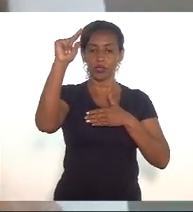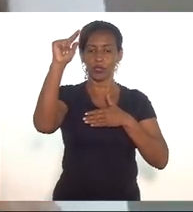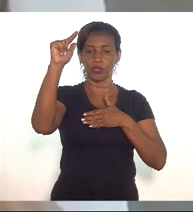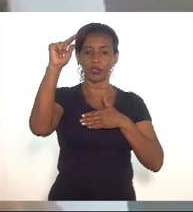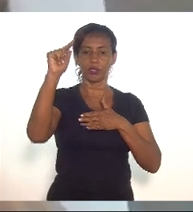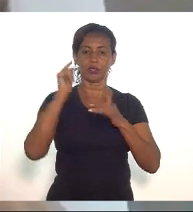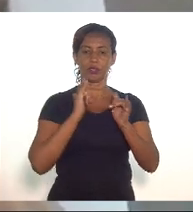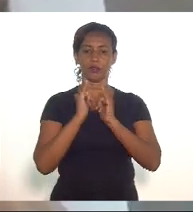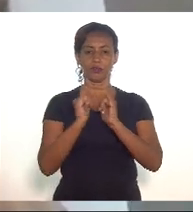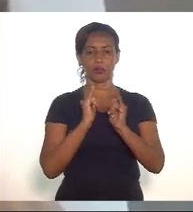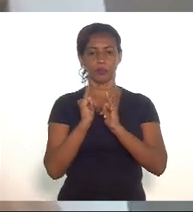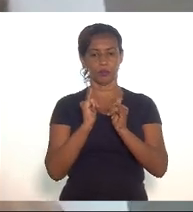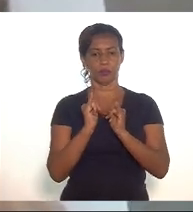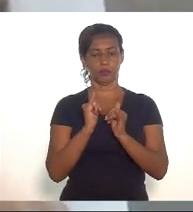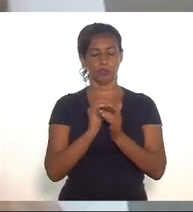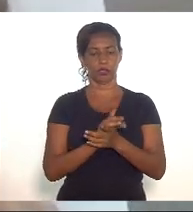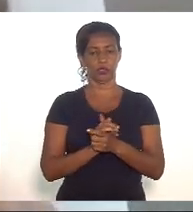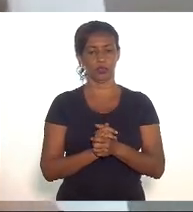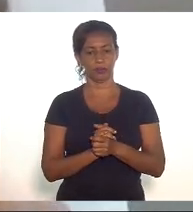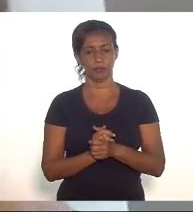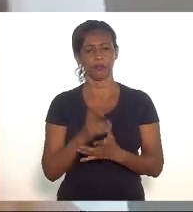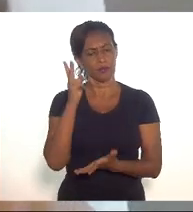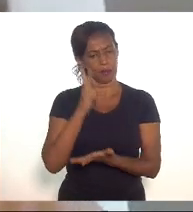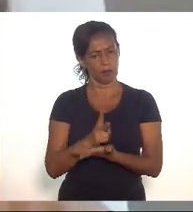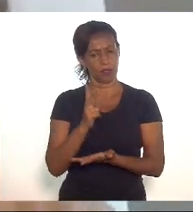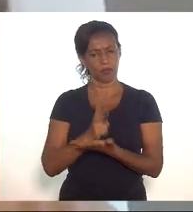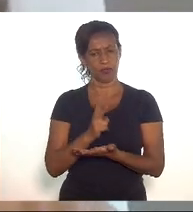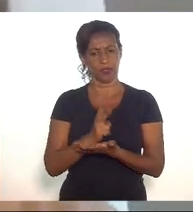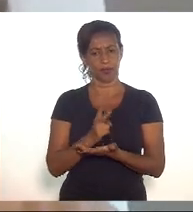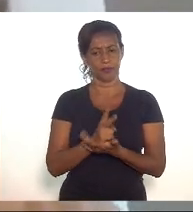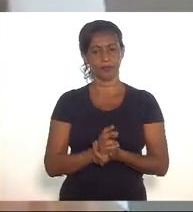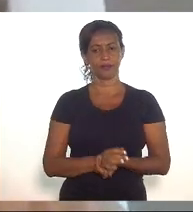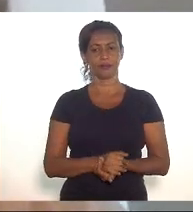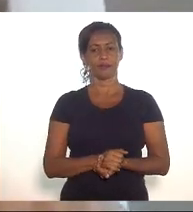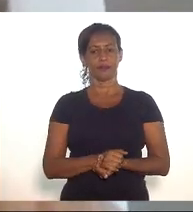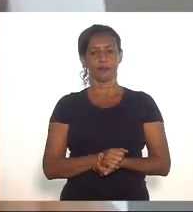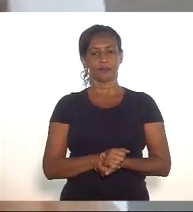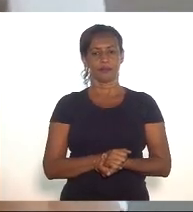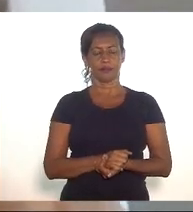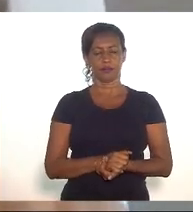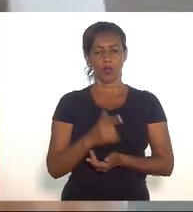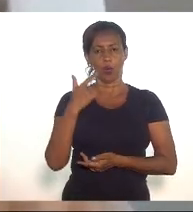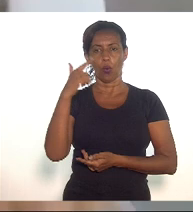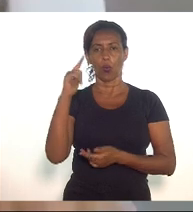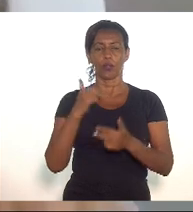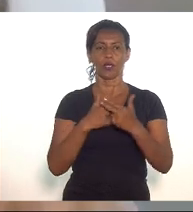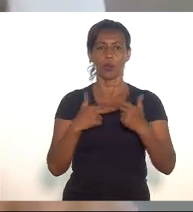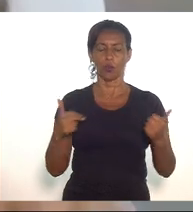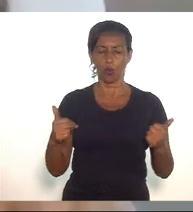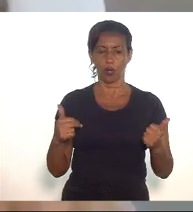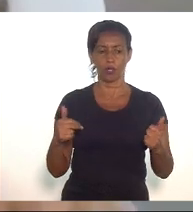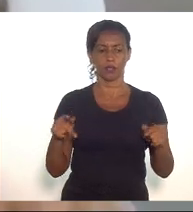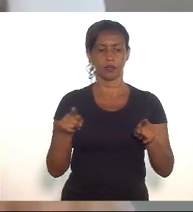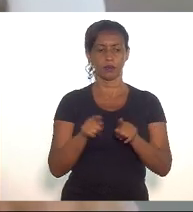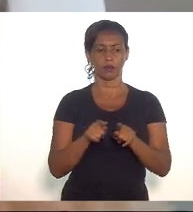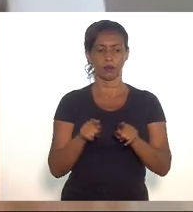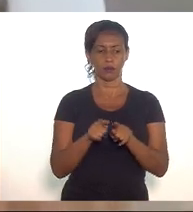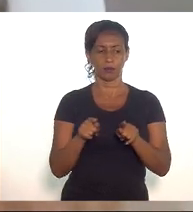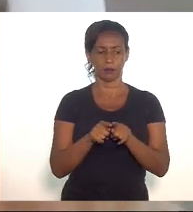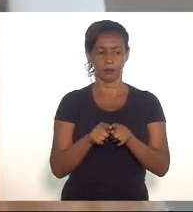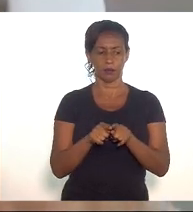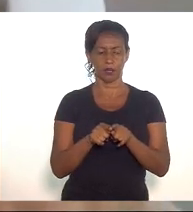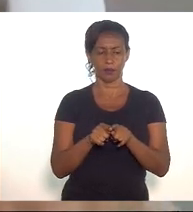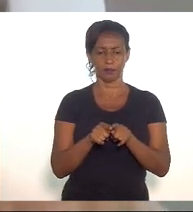outras notícias da mesma forma. Uma outra coisa que, aí usando